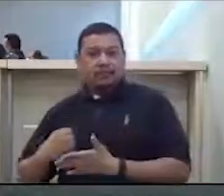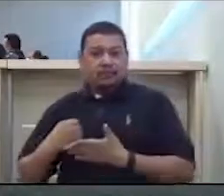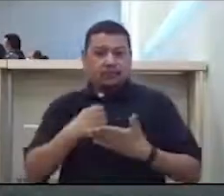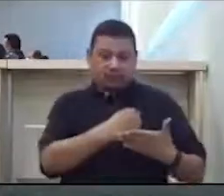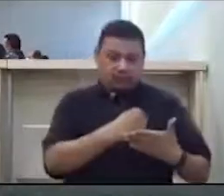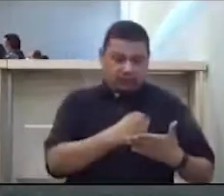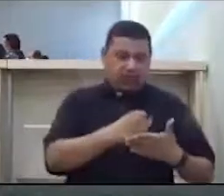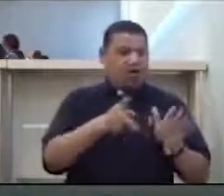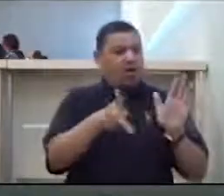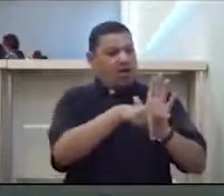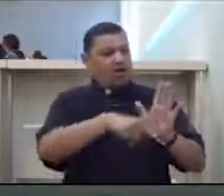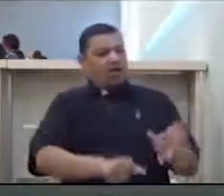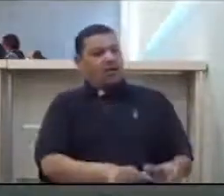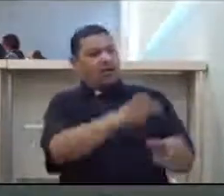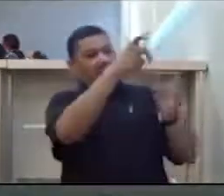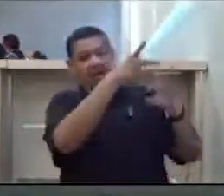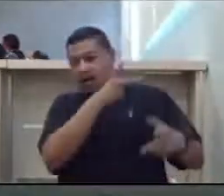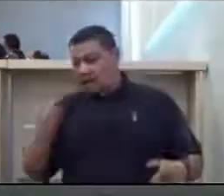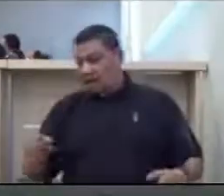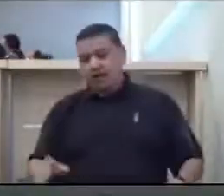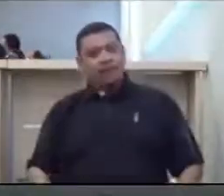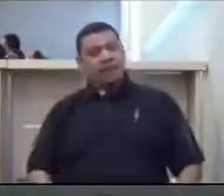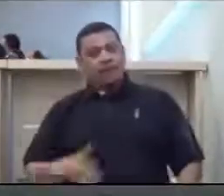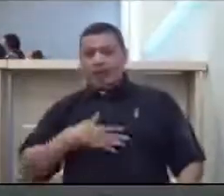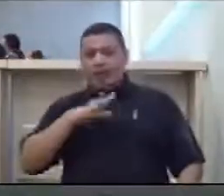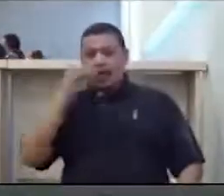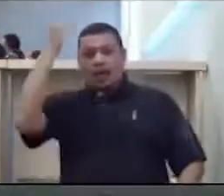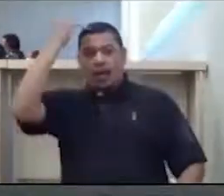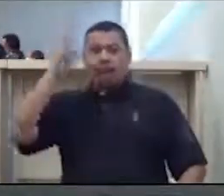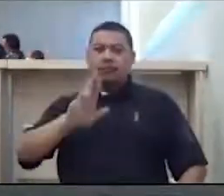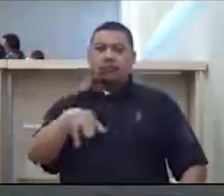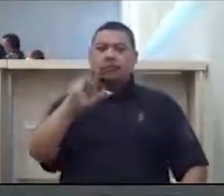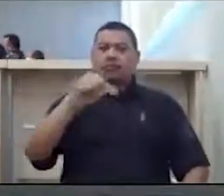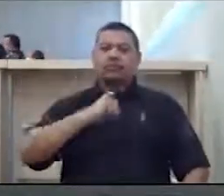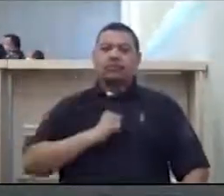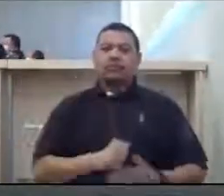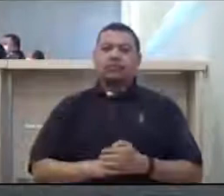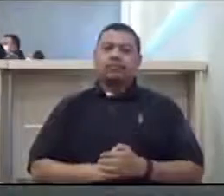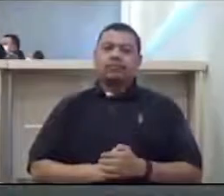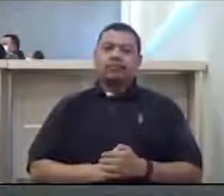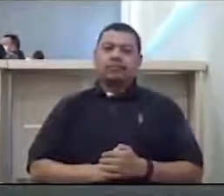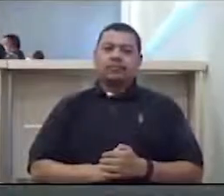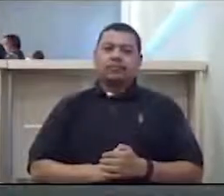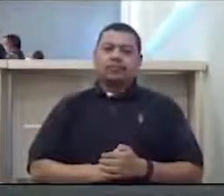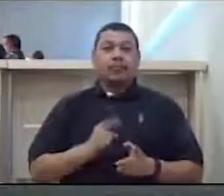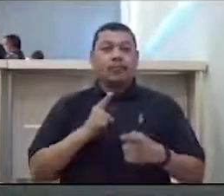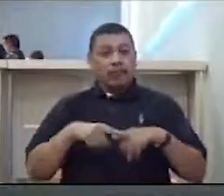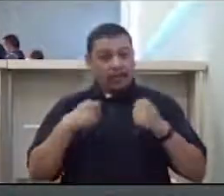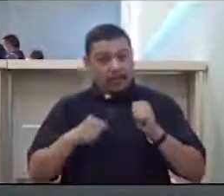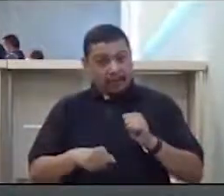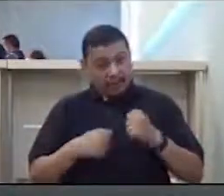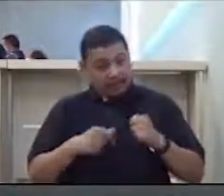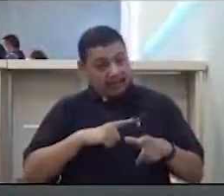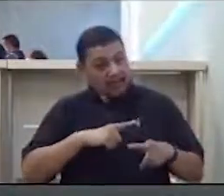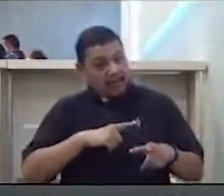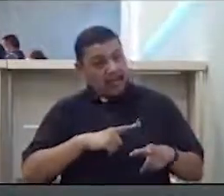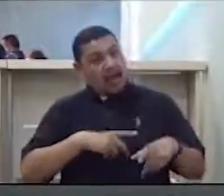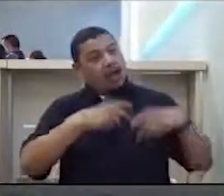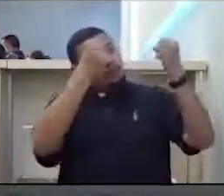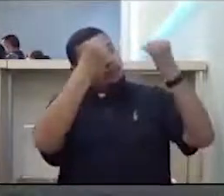próprio, eu não vou me calar. Até eu não tiver uma justificativa correta,